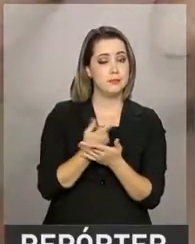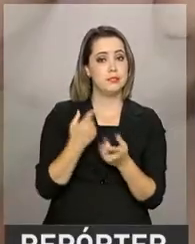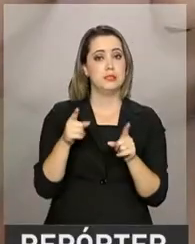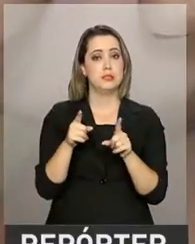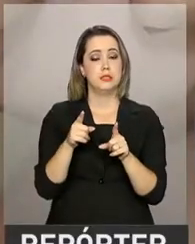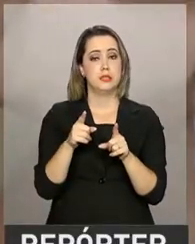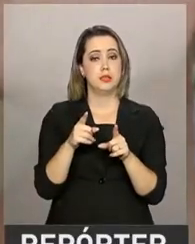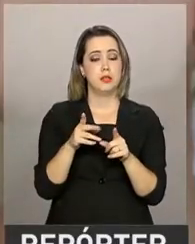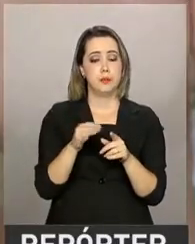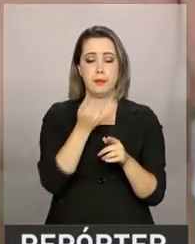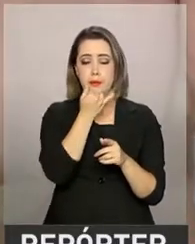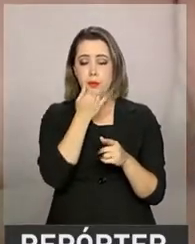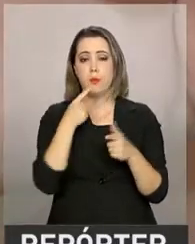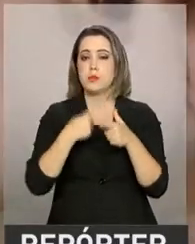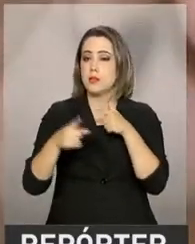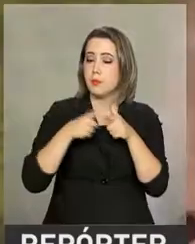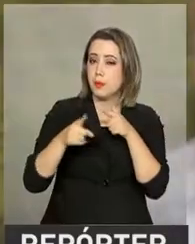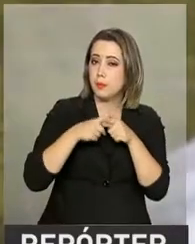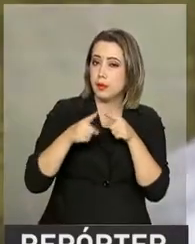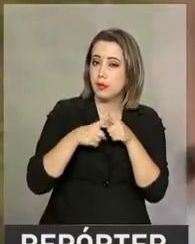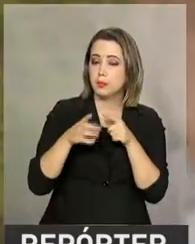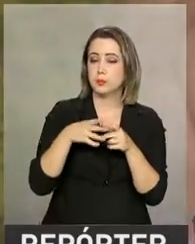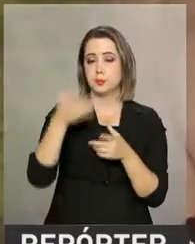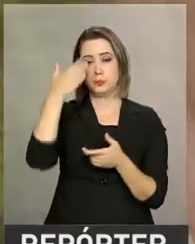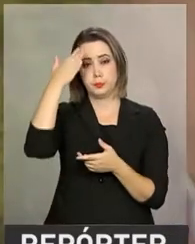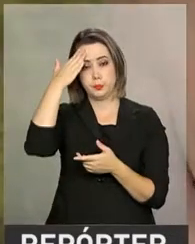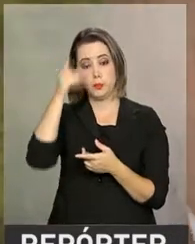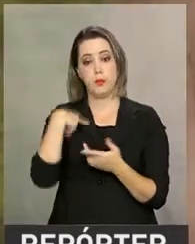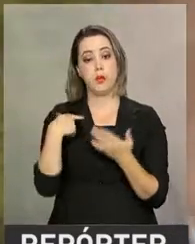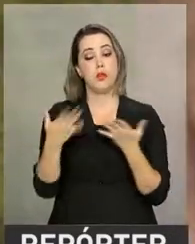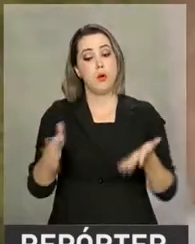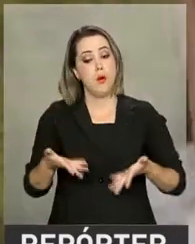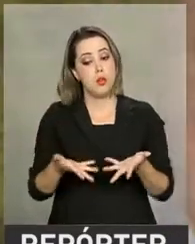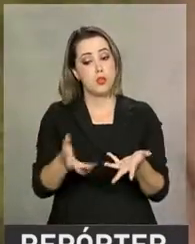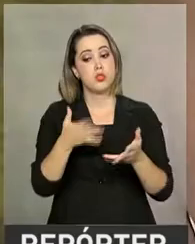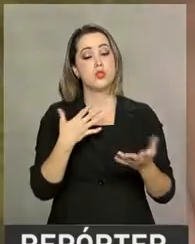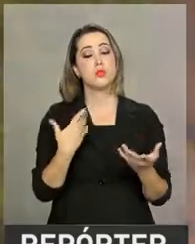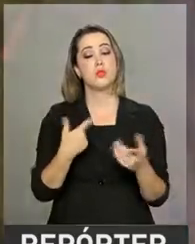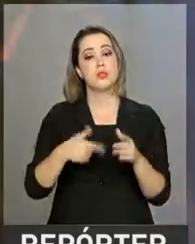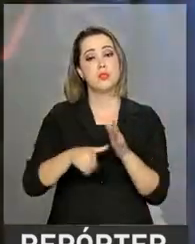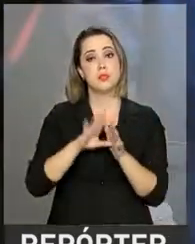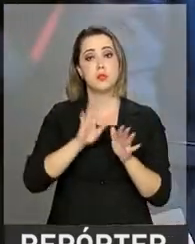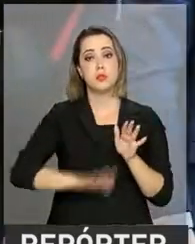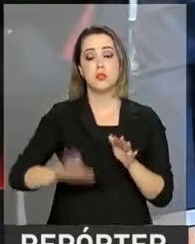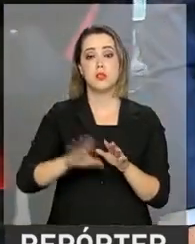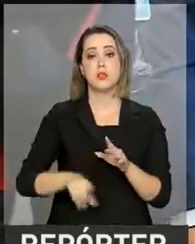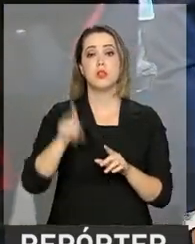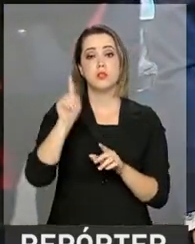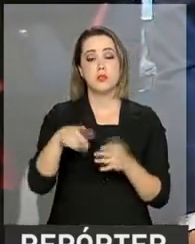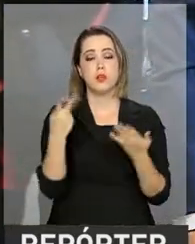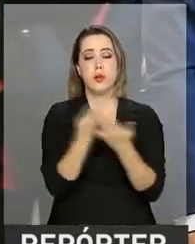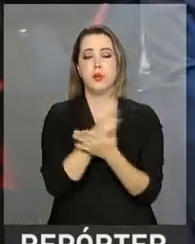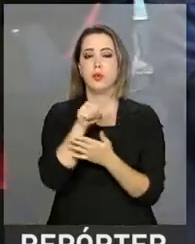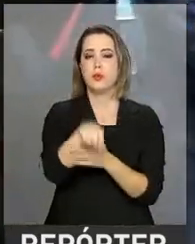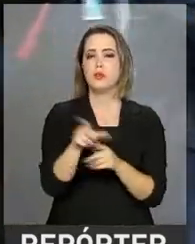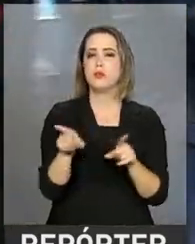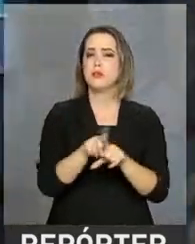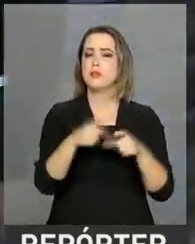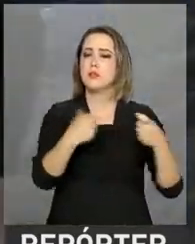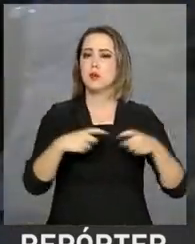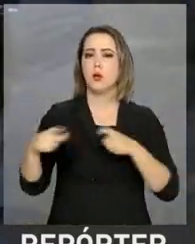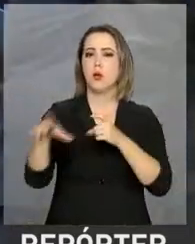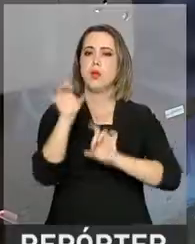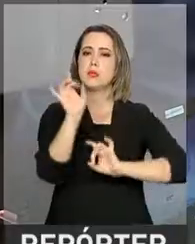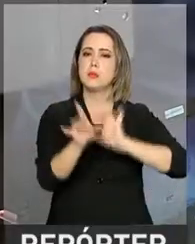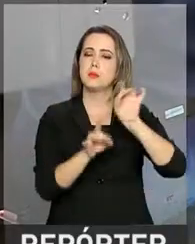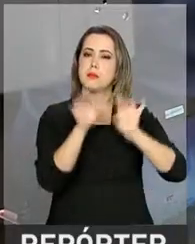a estimulação precoce das crianças é feita nesses centros especializados de acordo com o ministro da saúde foram confirmados